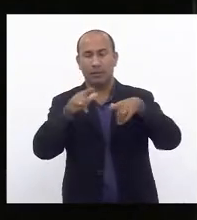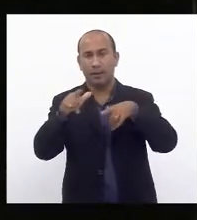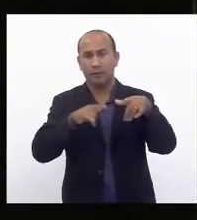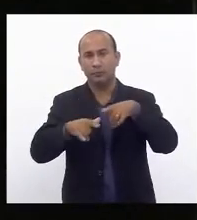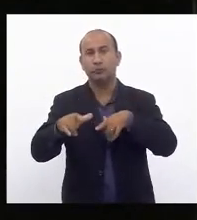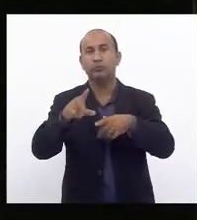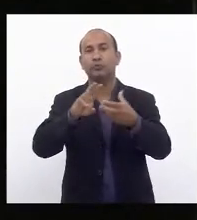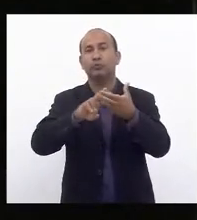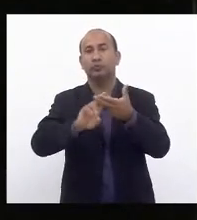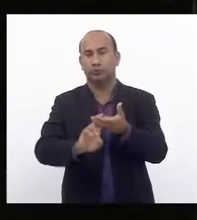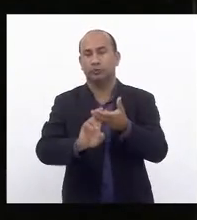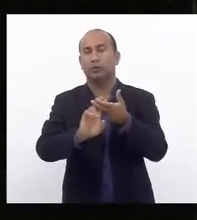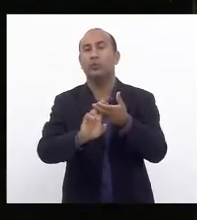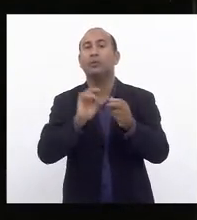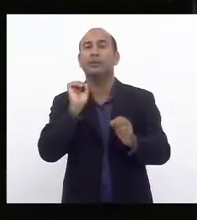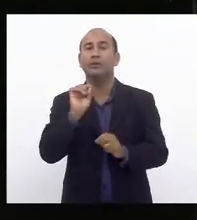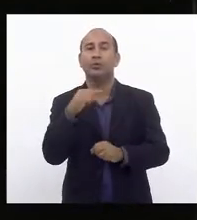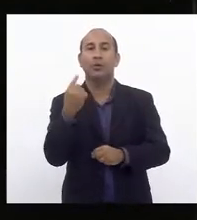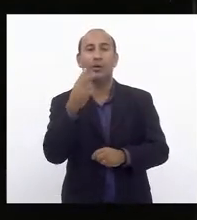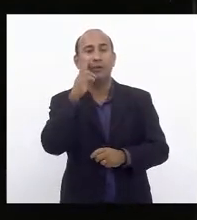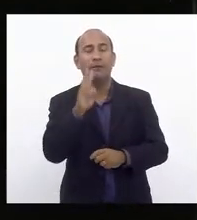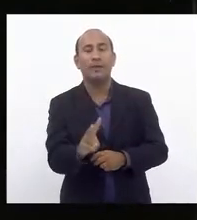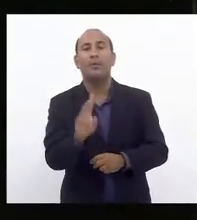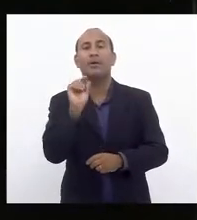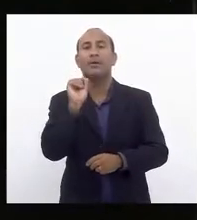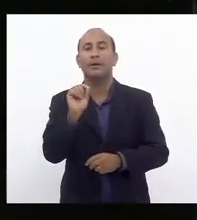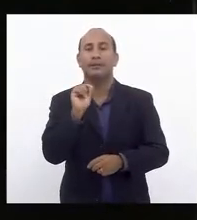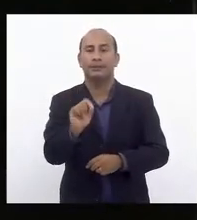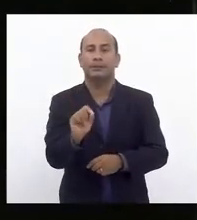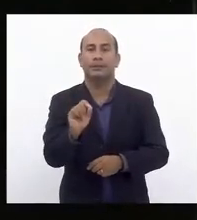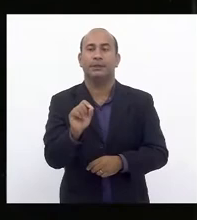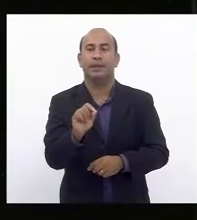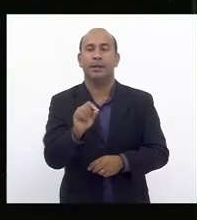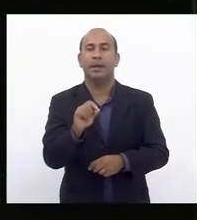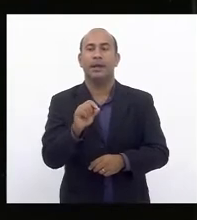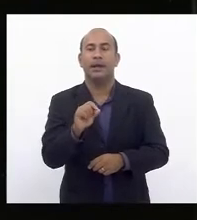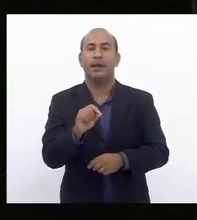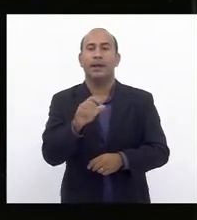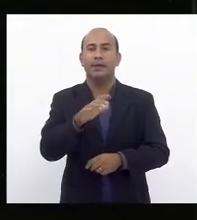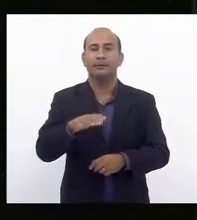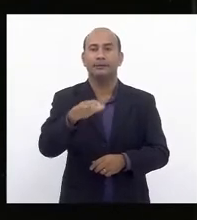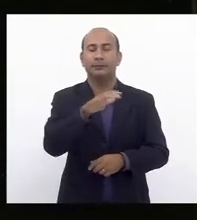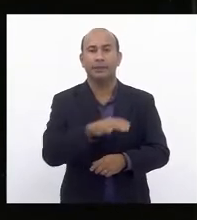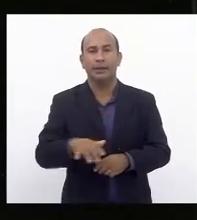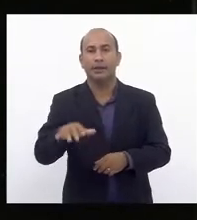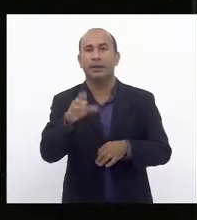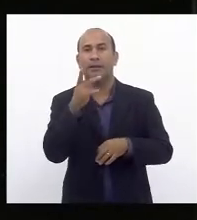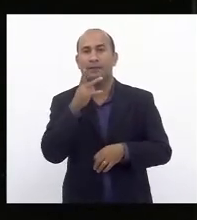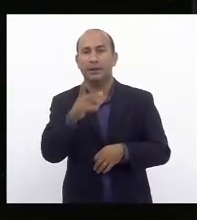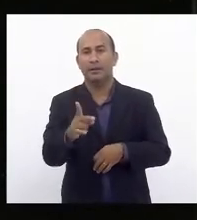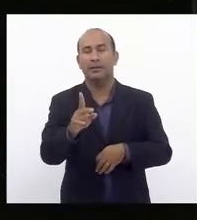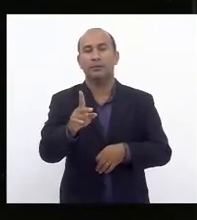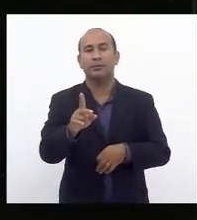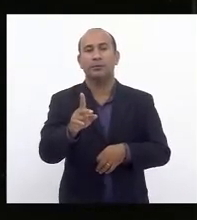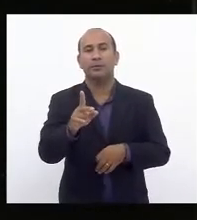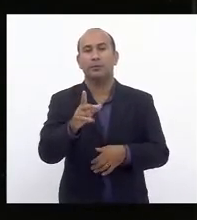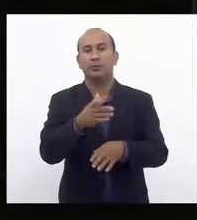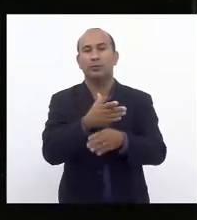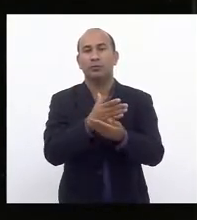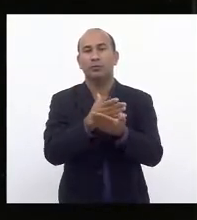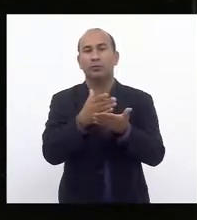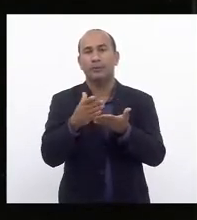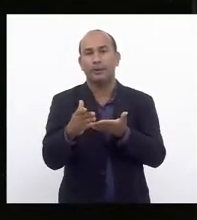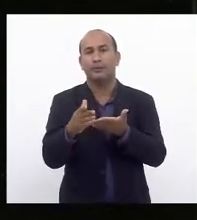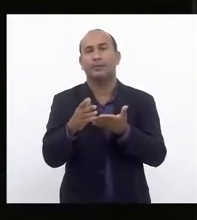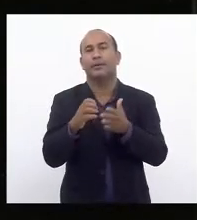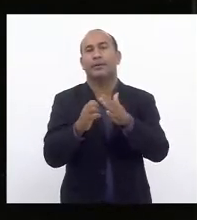SUS. Mas o que a gente está vendo é que essa rede cada vez mais está na mão da iniciativa privada e a gente não